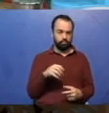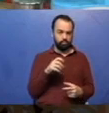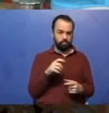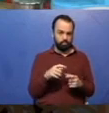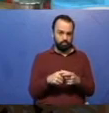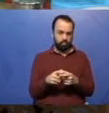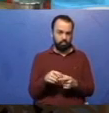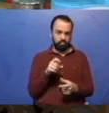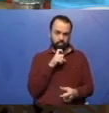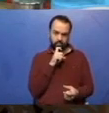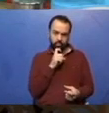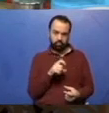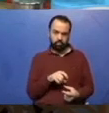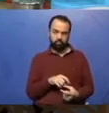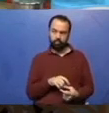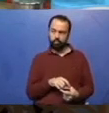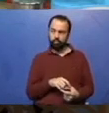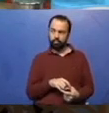pedrinhas de gelo.